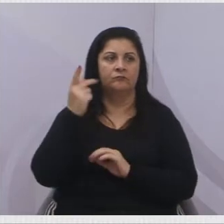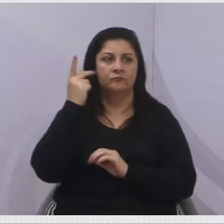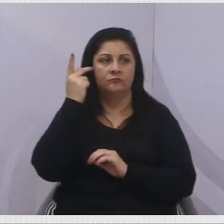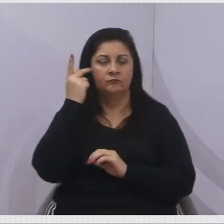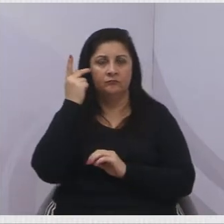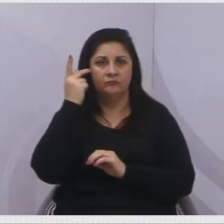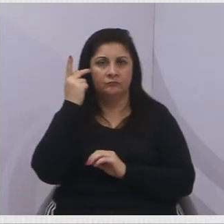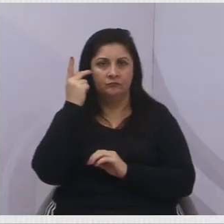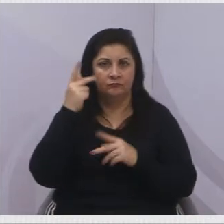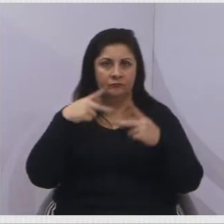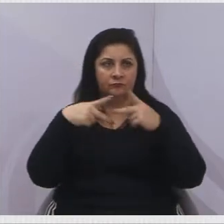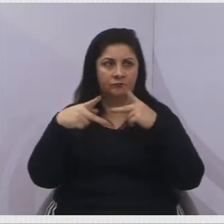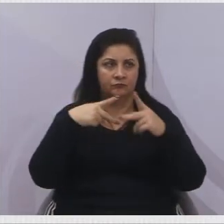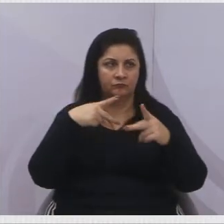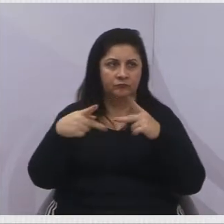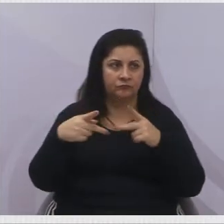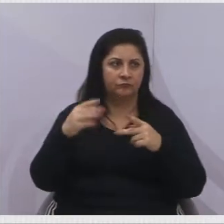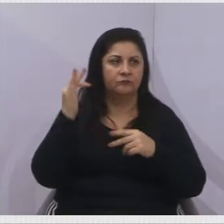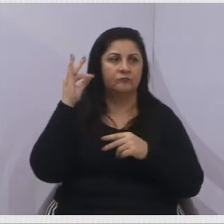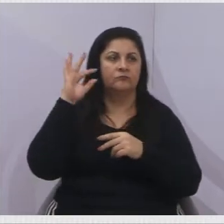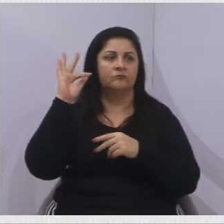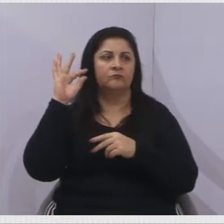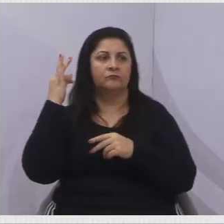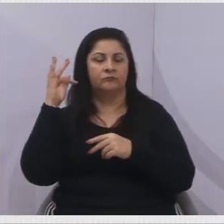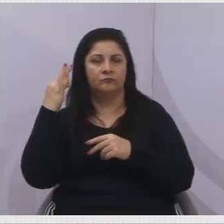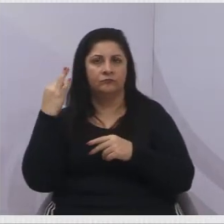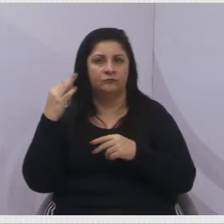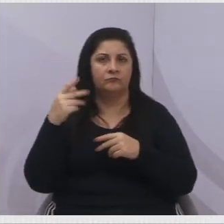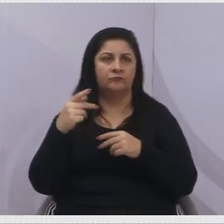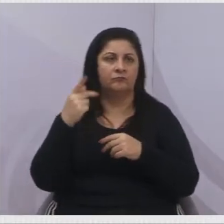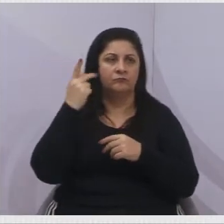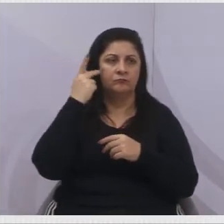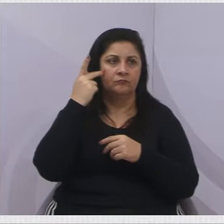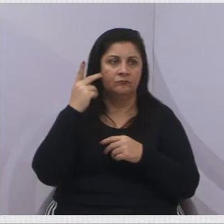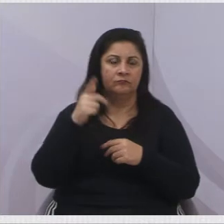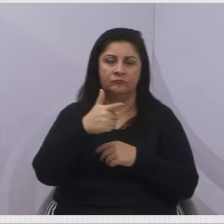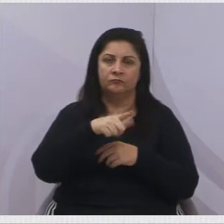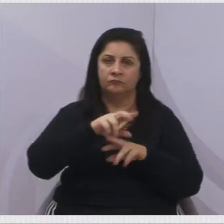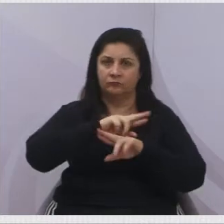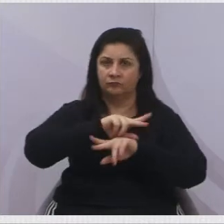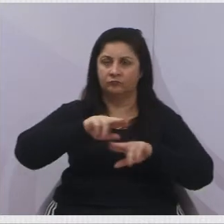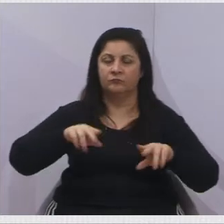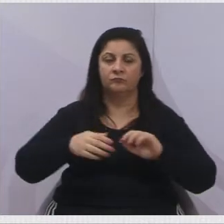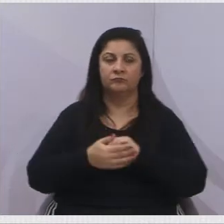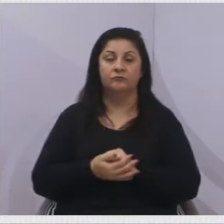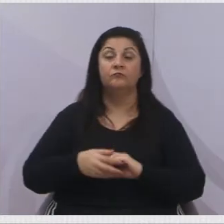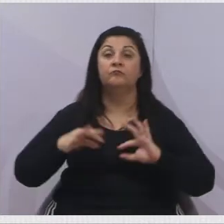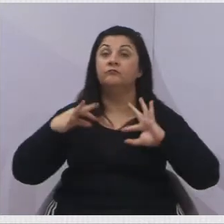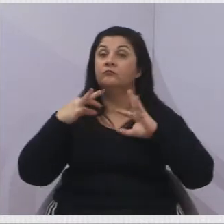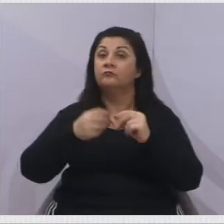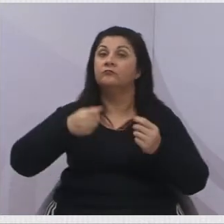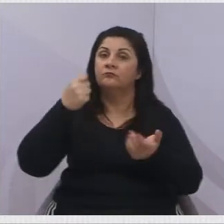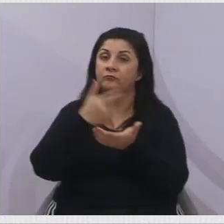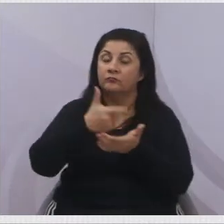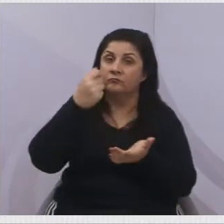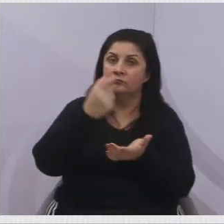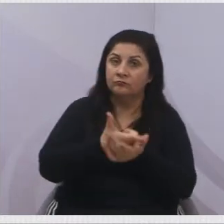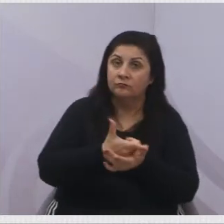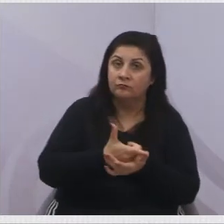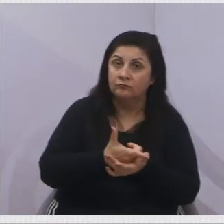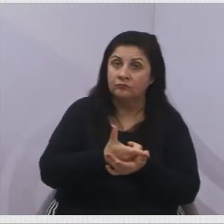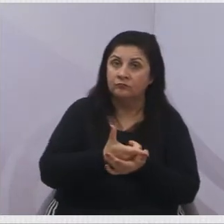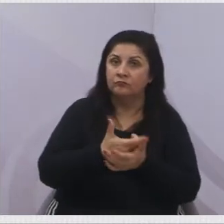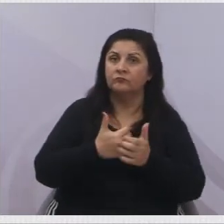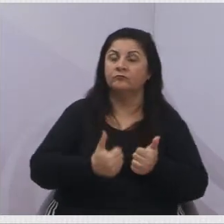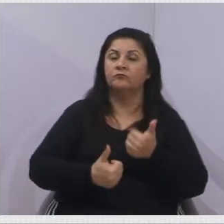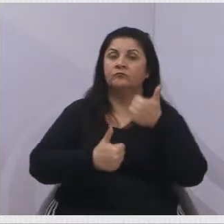Paulo, Campinas, Sorocaba, Barretos e Bauru. Todas as despesas com o transporte